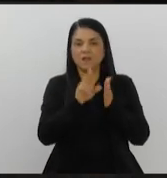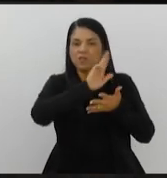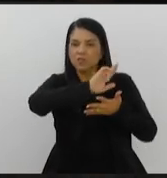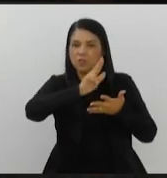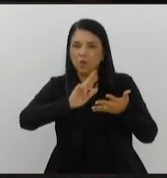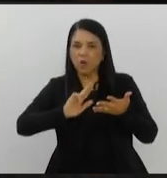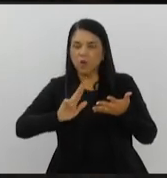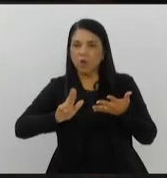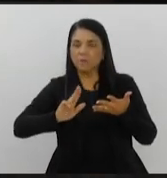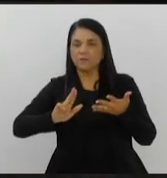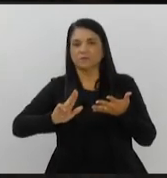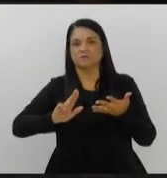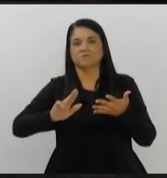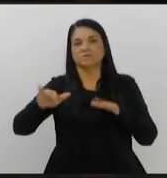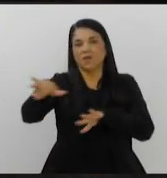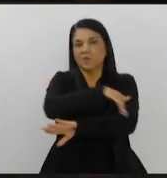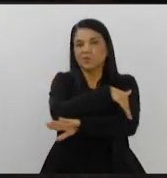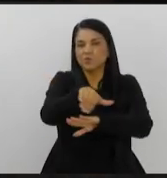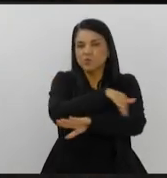dadas